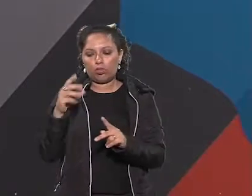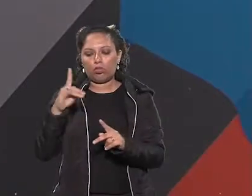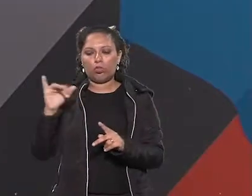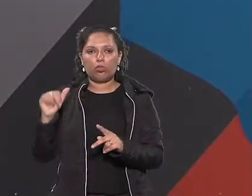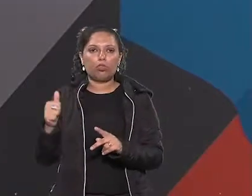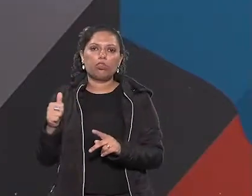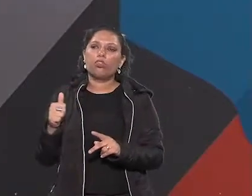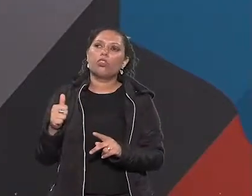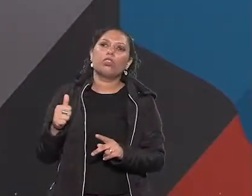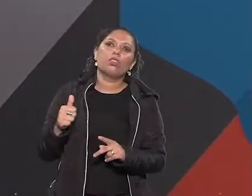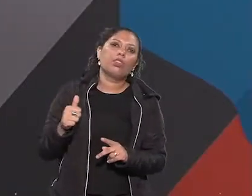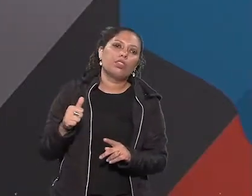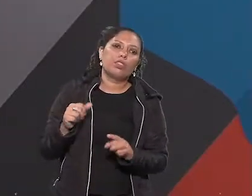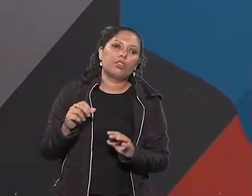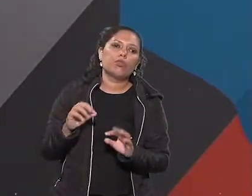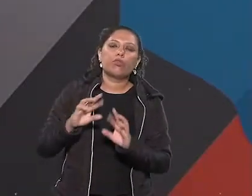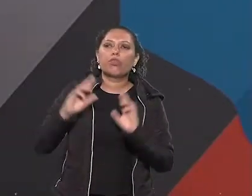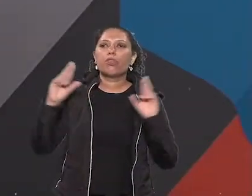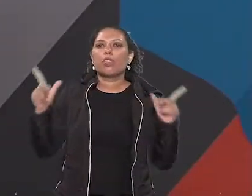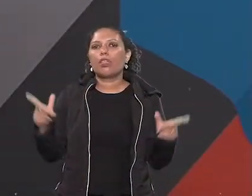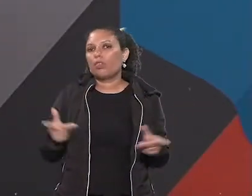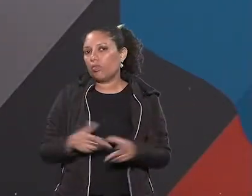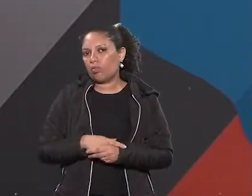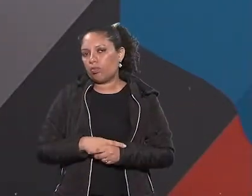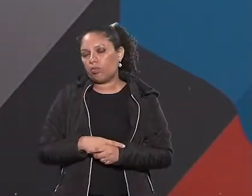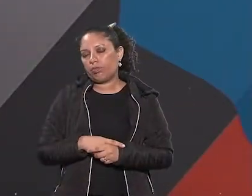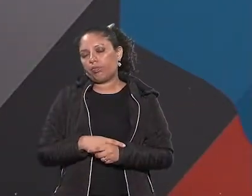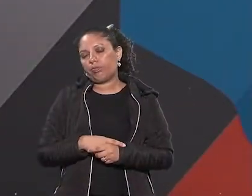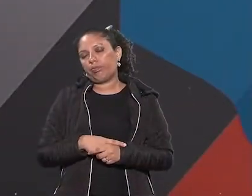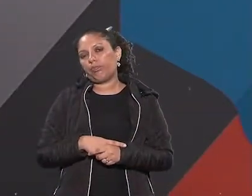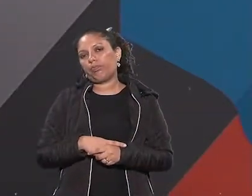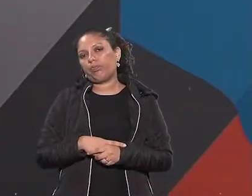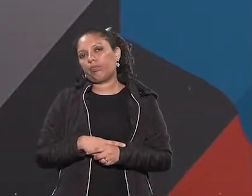data simbólica, 15 de novembro, né? Então,